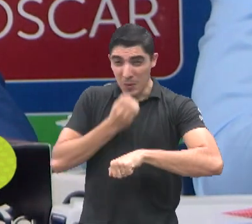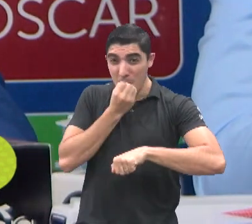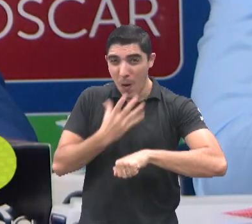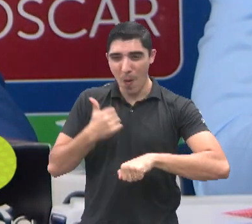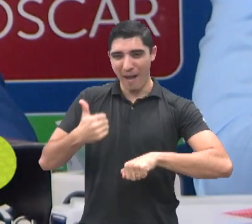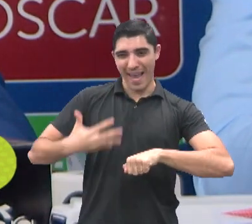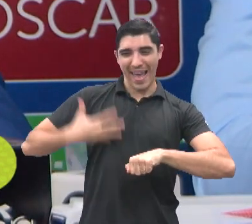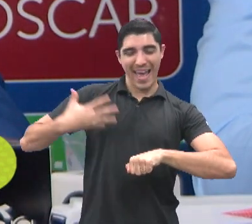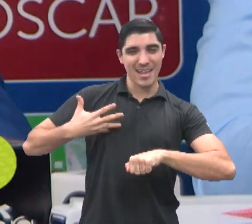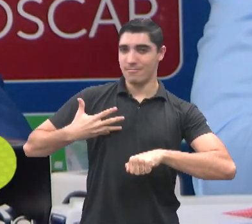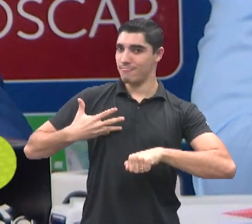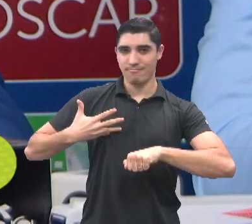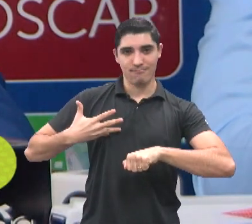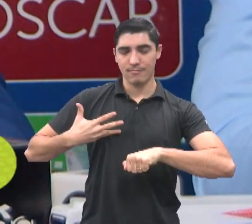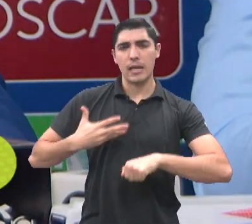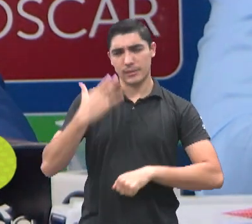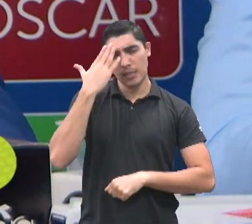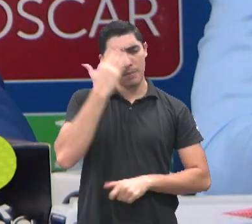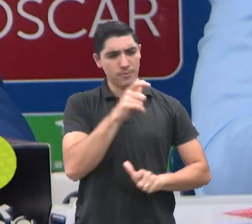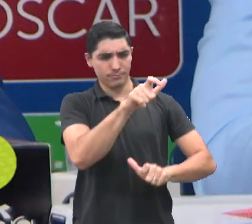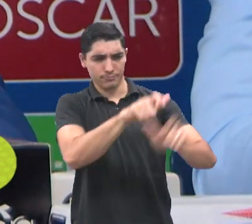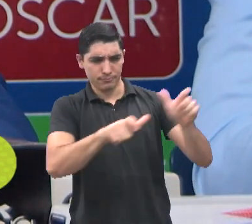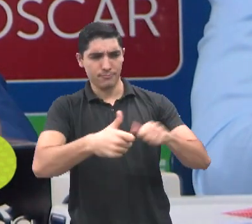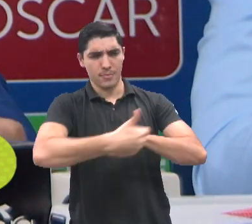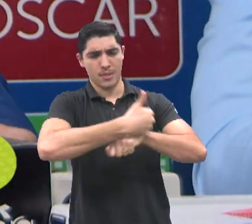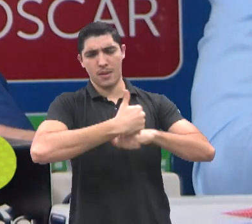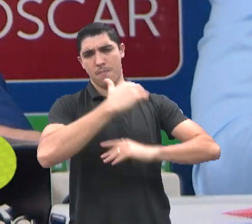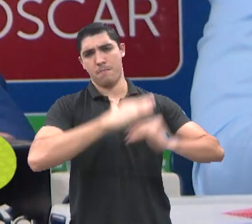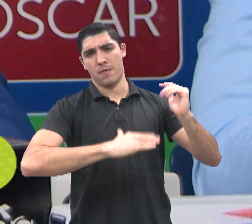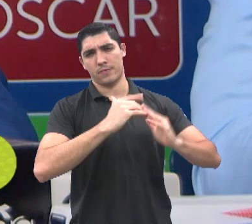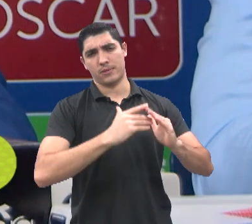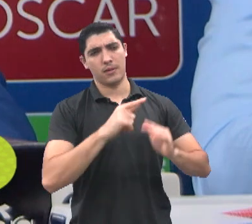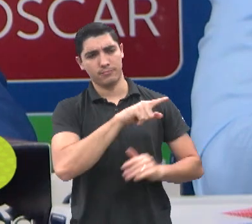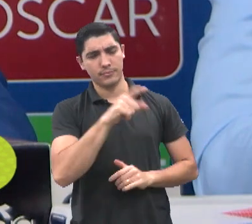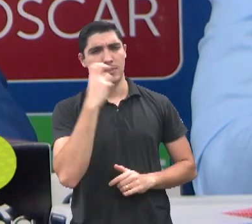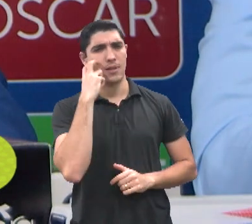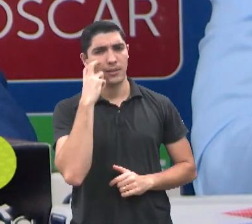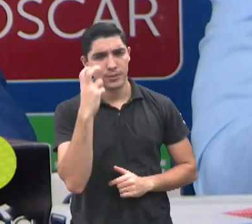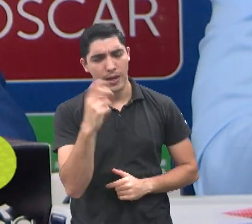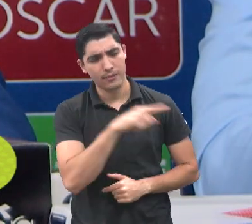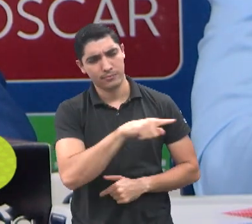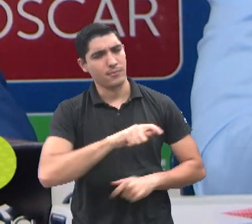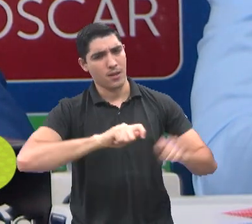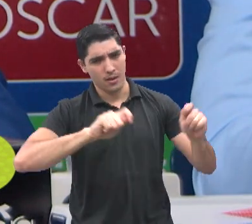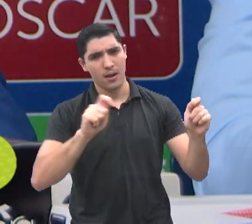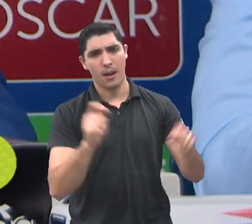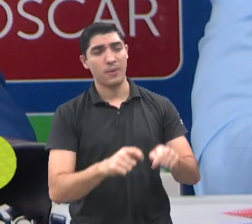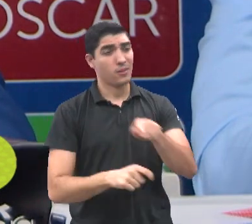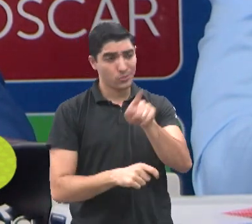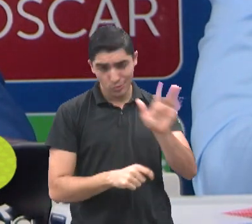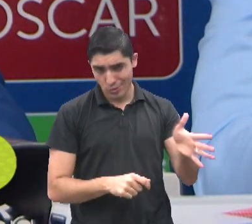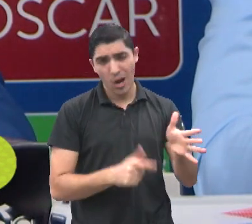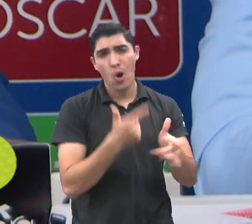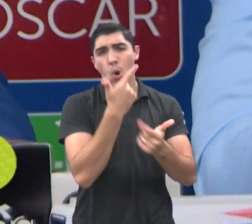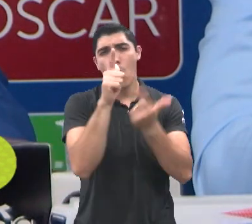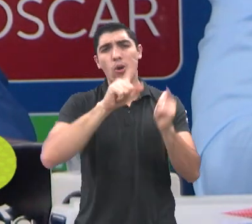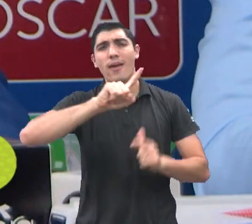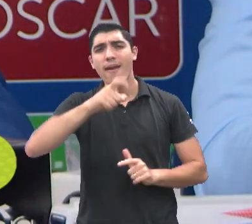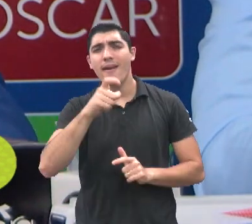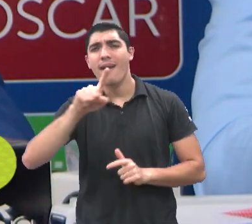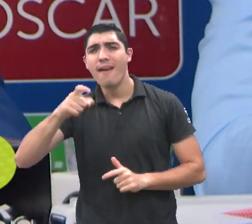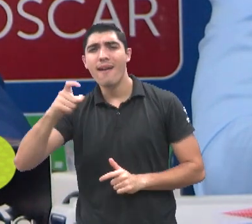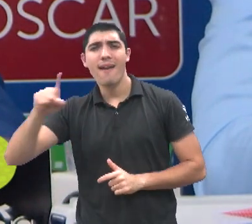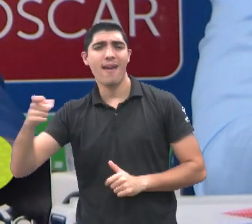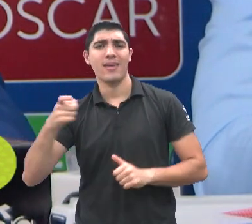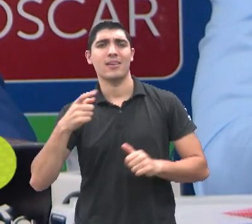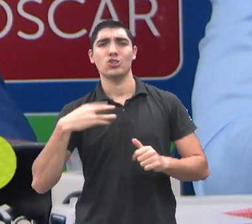porque são jogadores inteligentes, profissionais inteligentes, capacitados, já passaram em outras agremiações e mostraram isso, é a